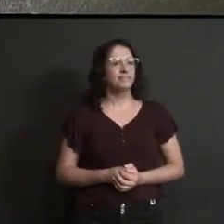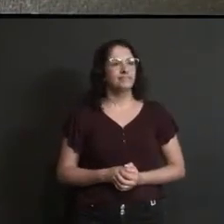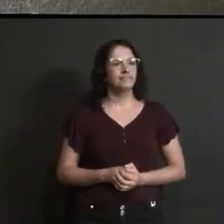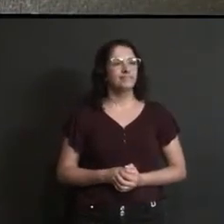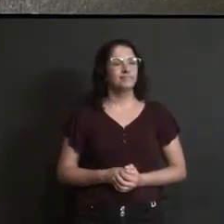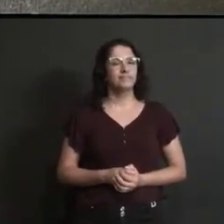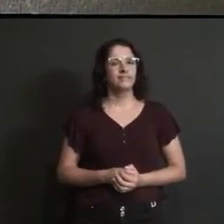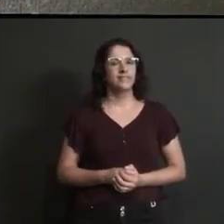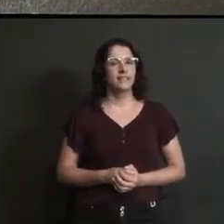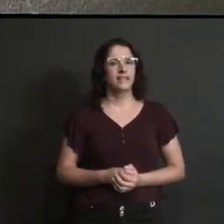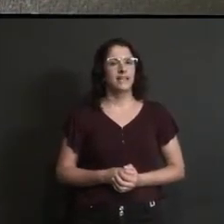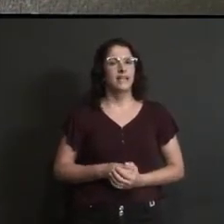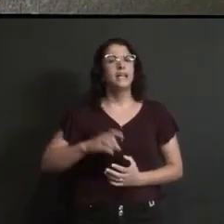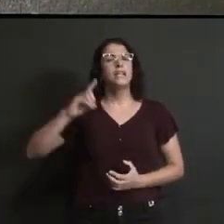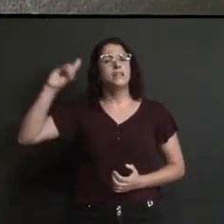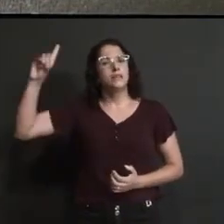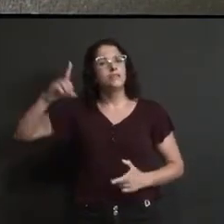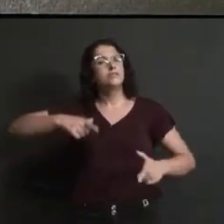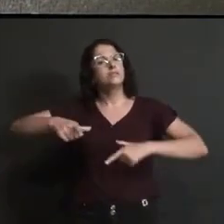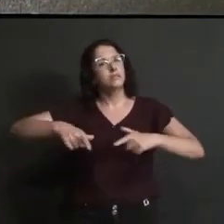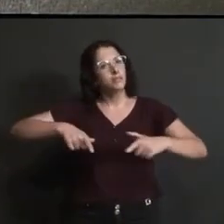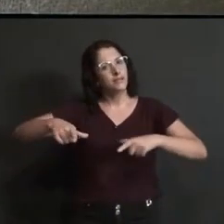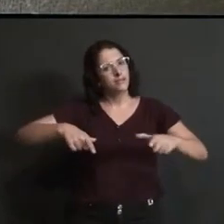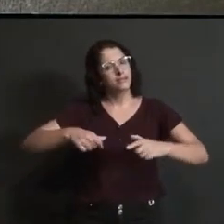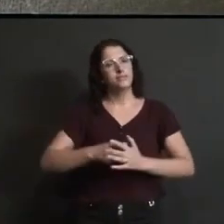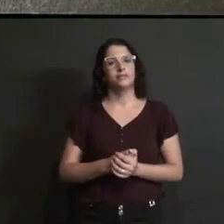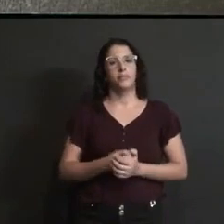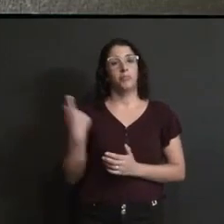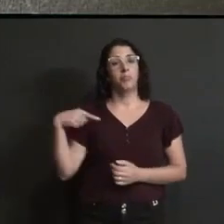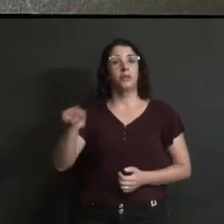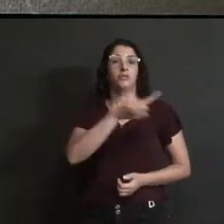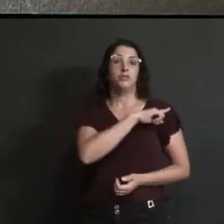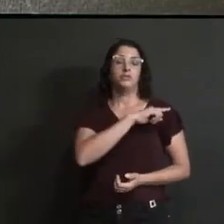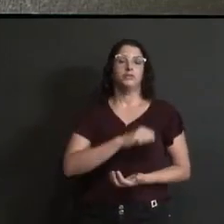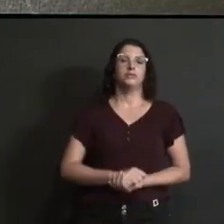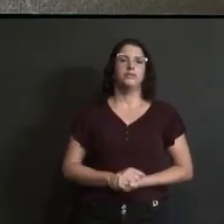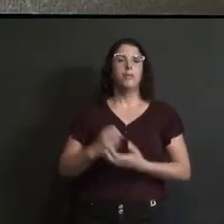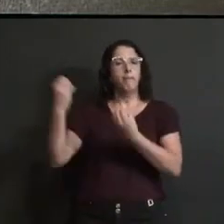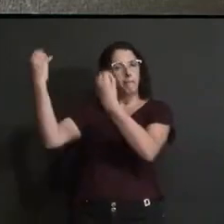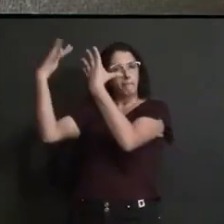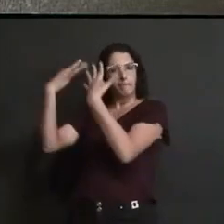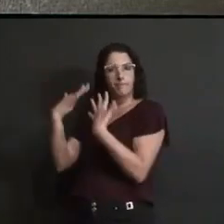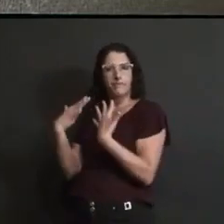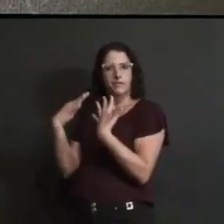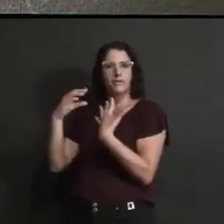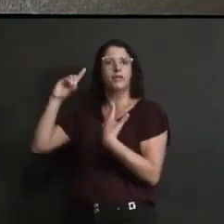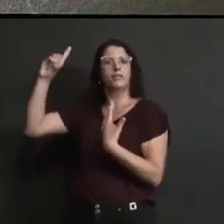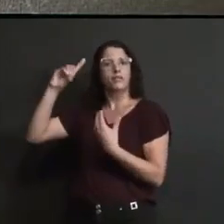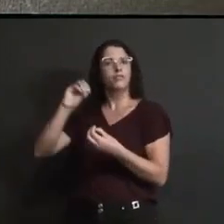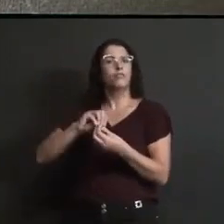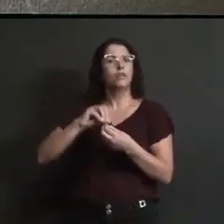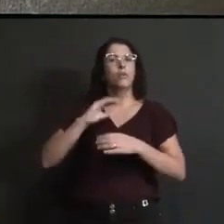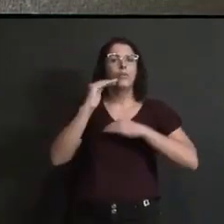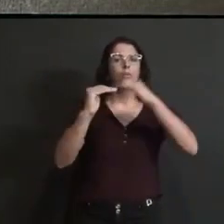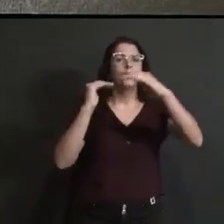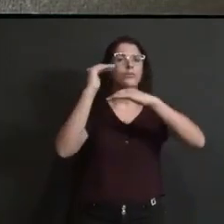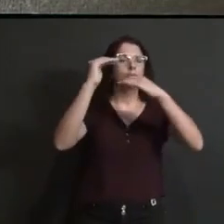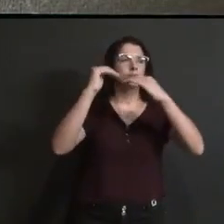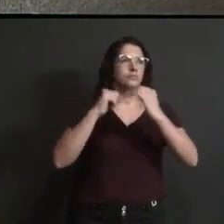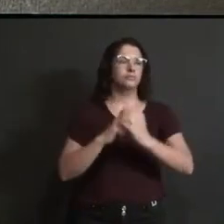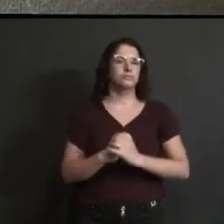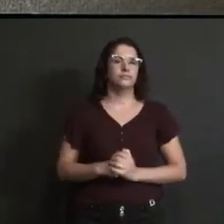Então veja como Deus está trabalhando a nosso favor. Veja o que Deus está fazendo, o que Deus está